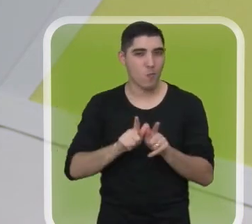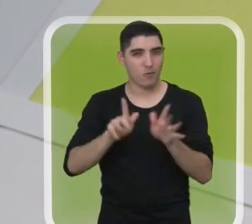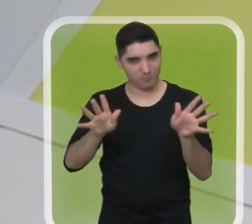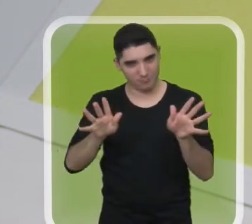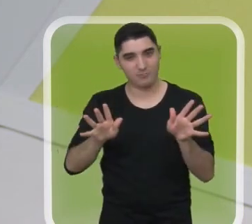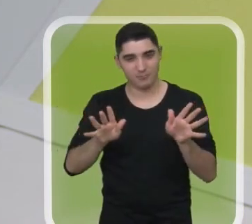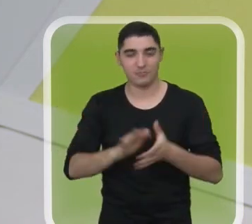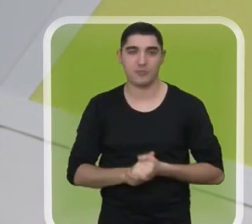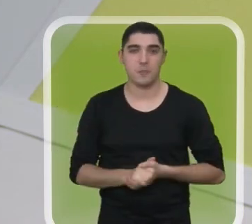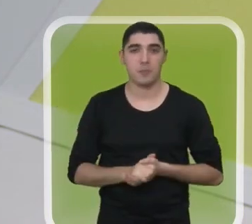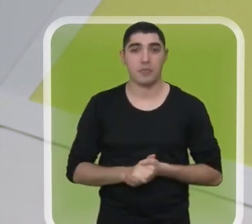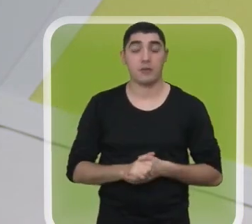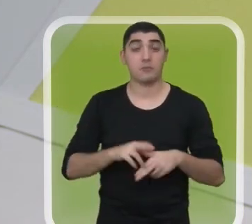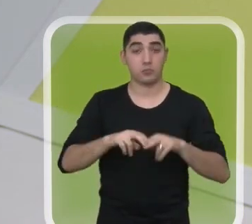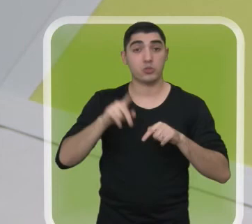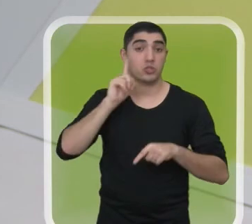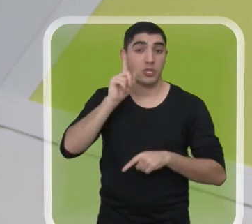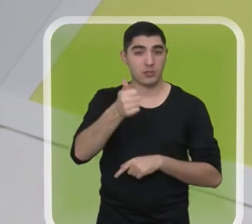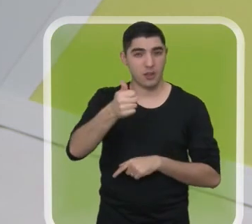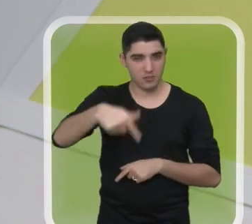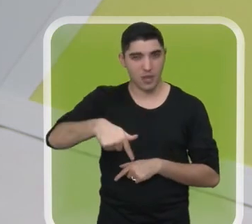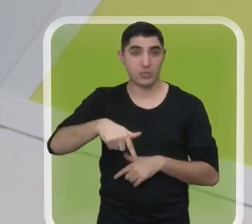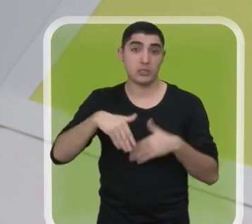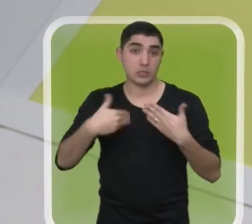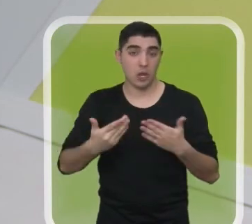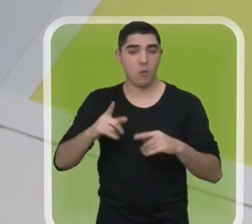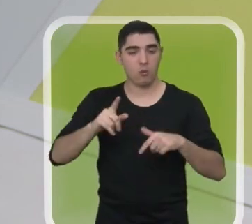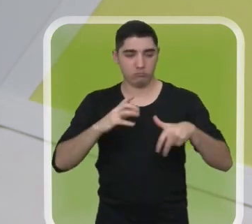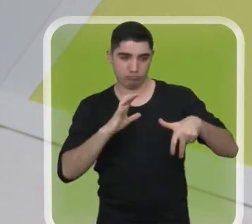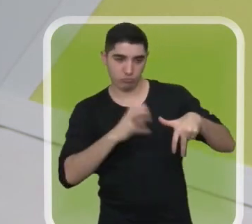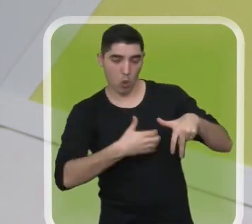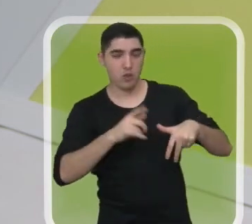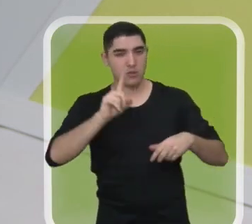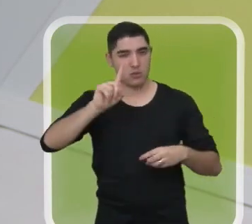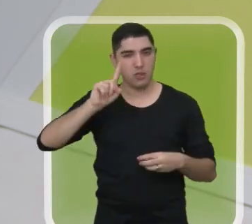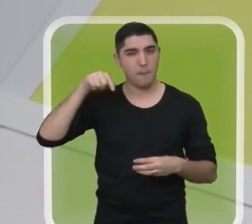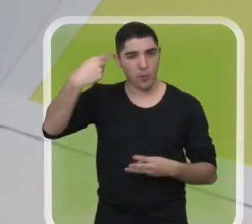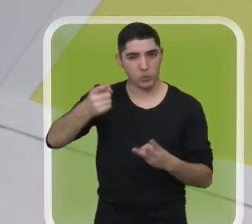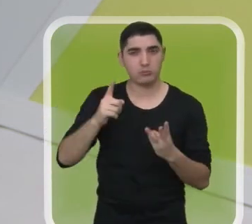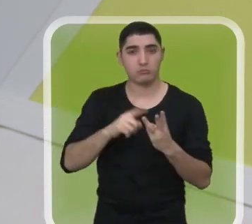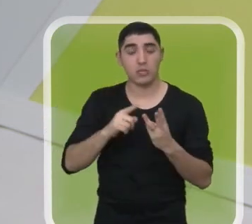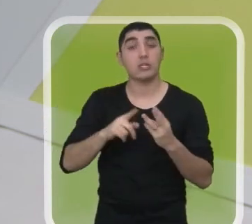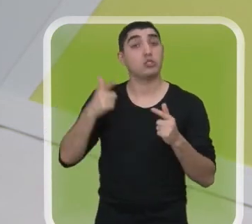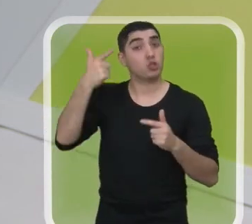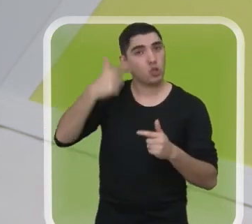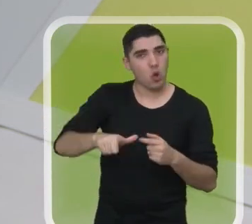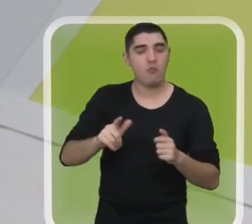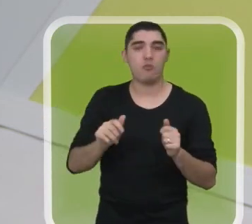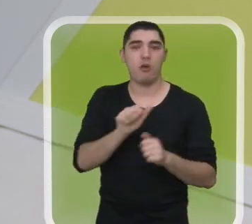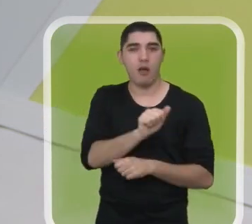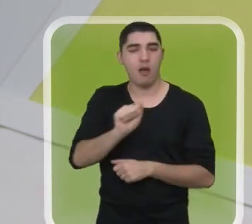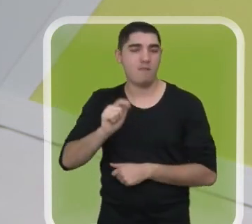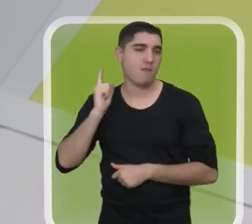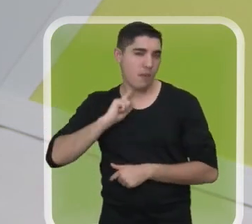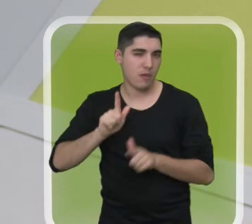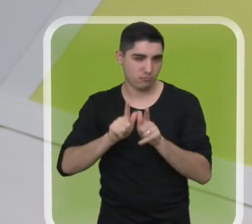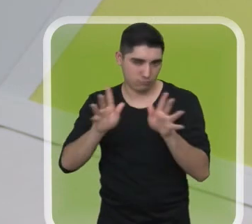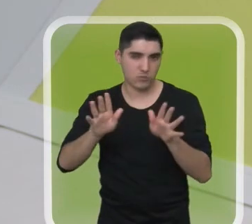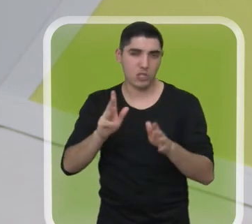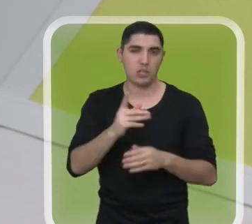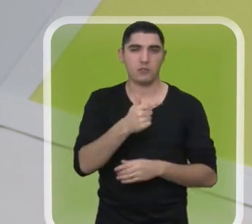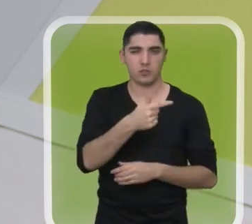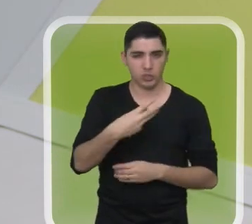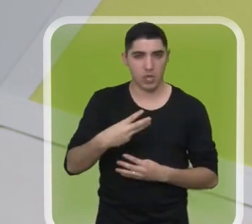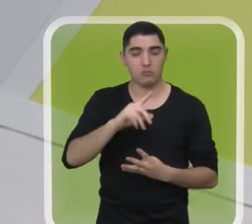contra o Joseense no dia 17. Aí depois o Joseense recebe o próprio Flamengo no dia 23, no dia 30 recebe